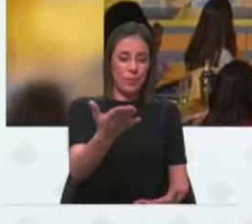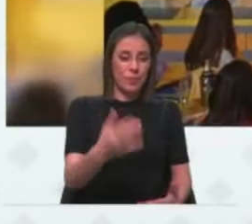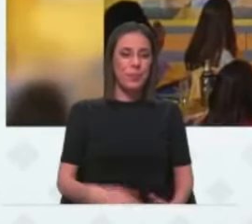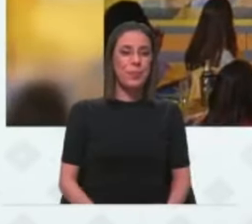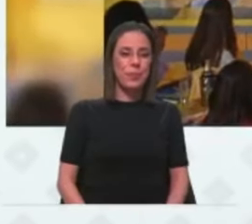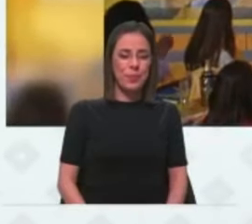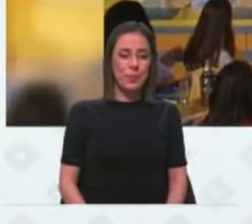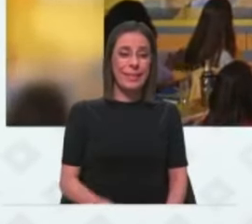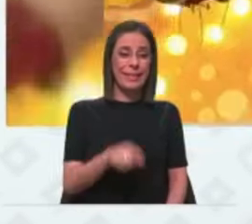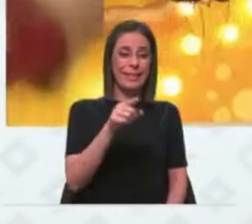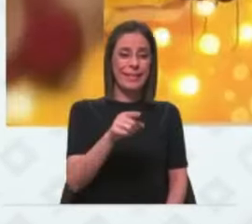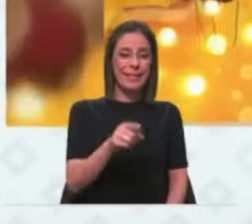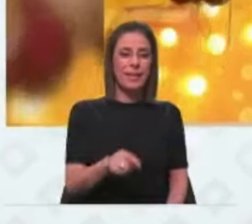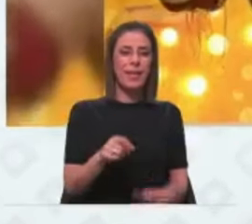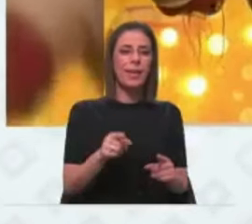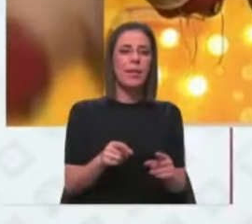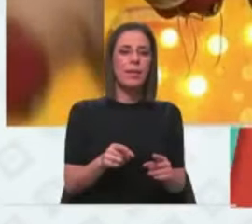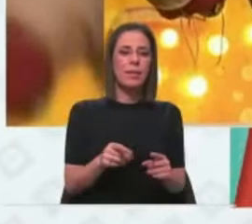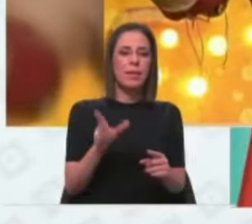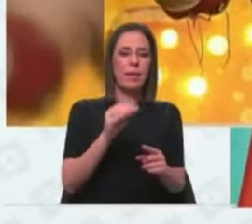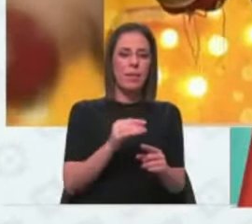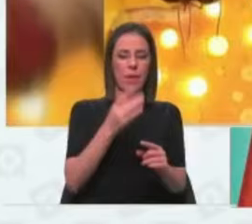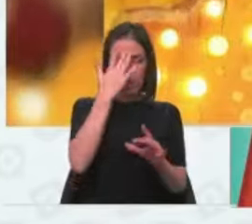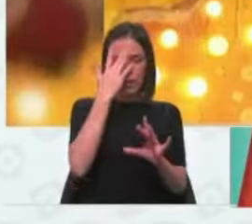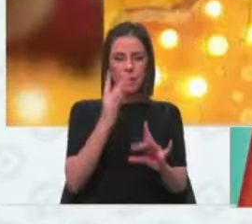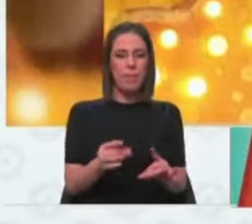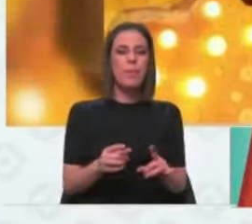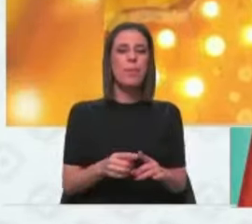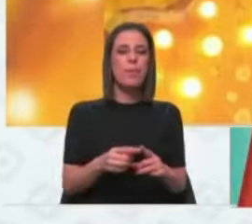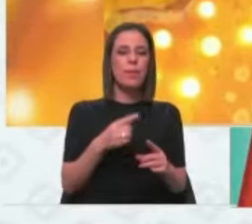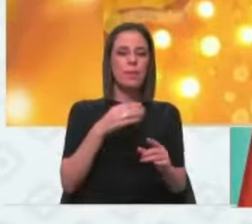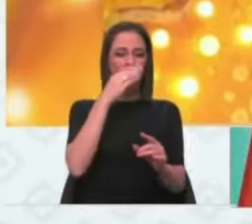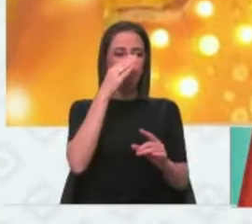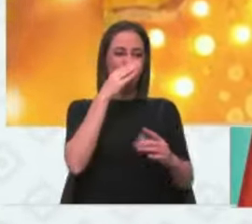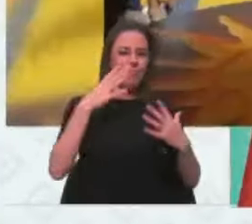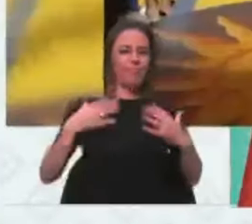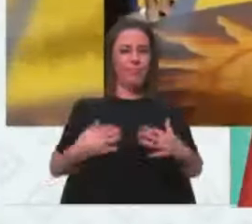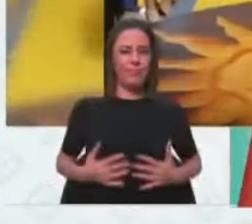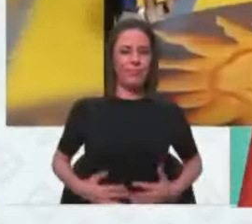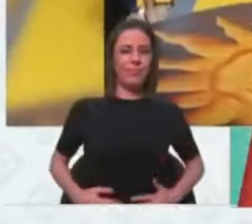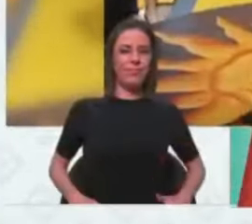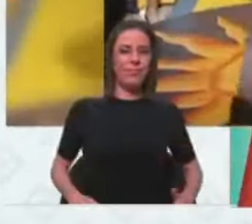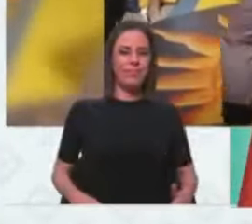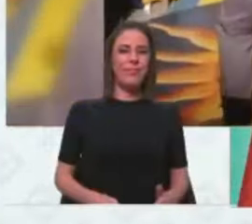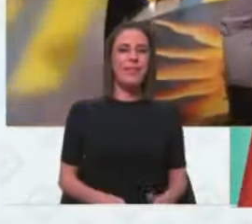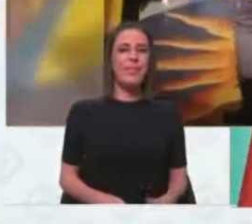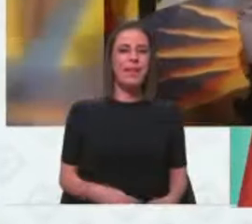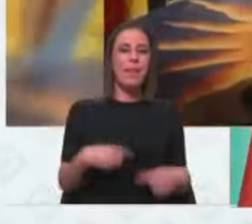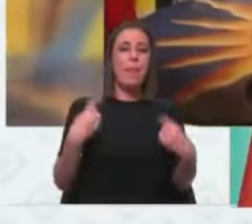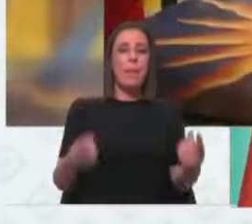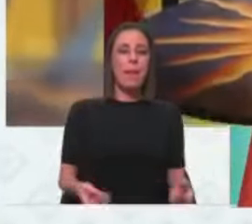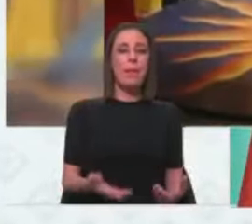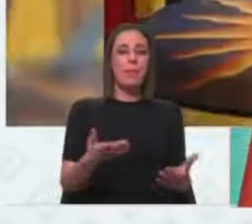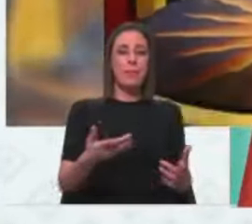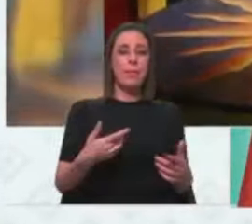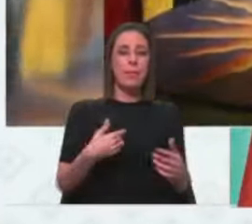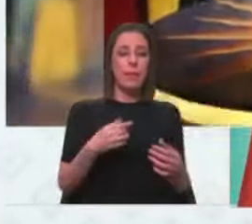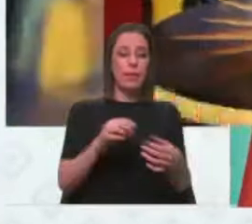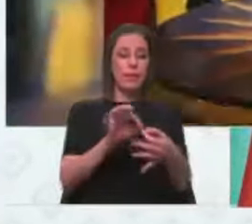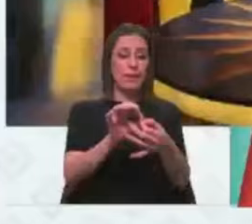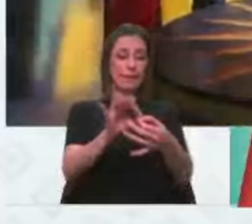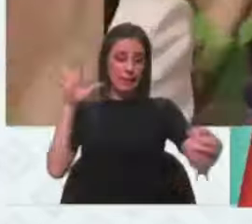Olha, esta prova foi, eu acho que foi a prova mais marcante. Eu ali todo pimpalhão, ó, não sei o quê e tal, e depois tinha que